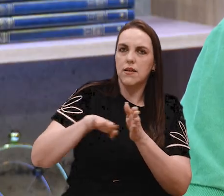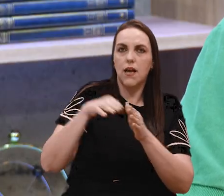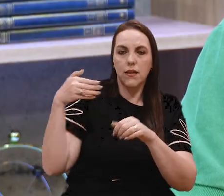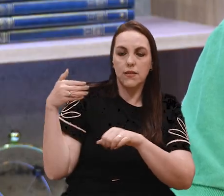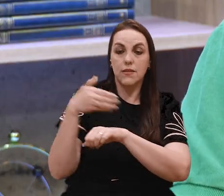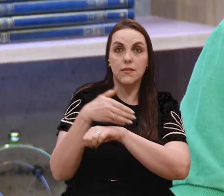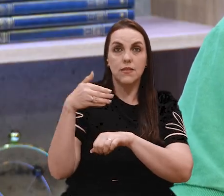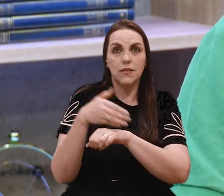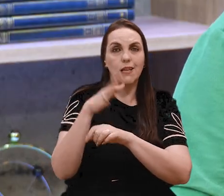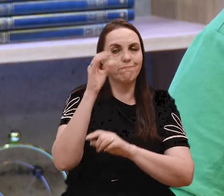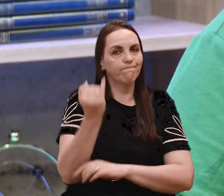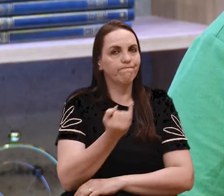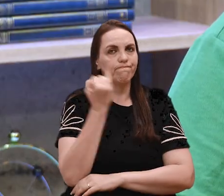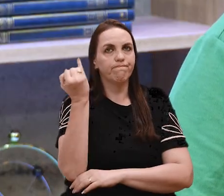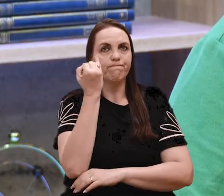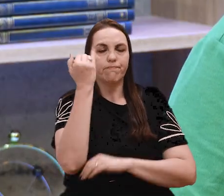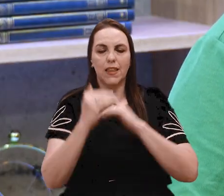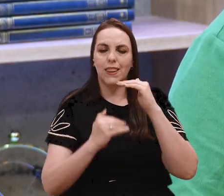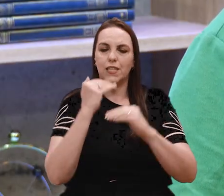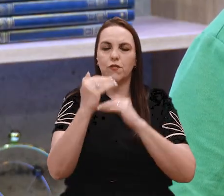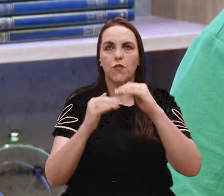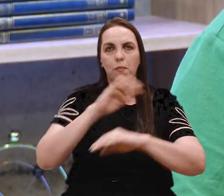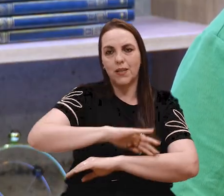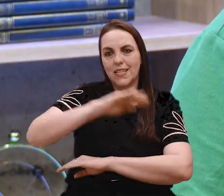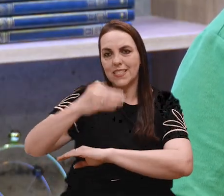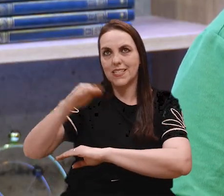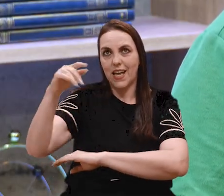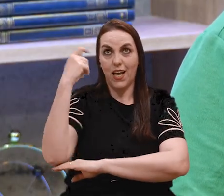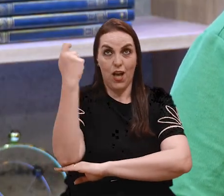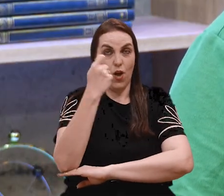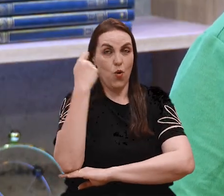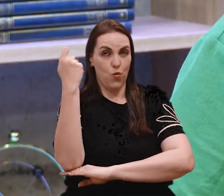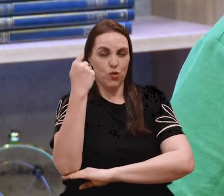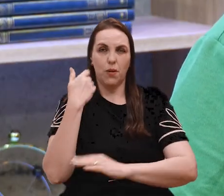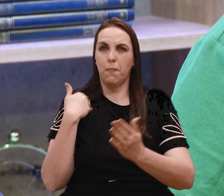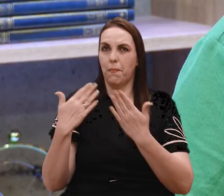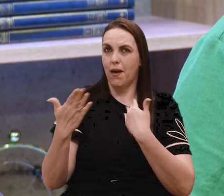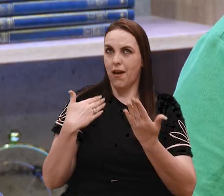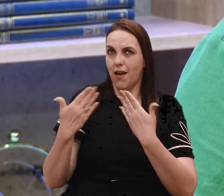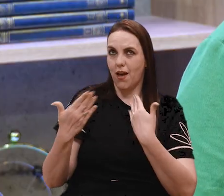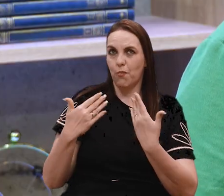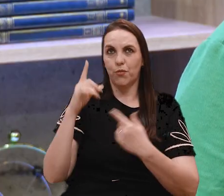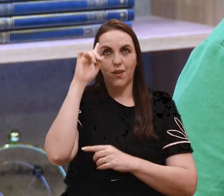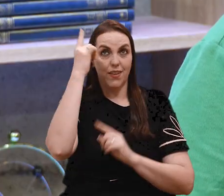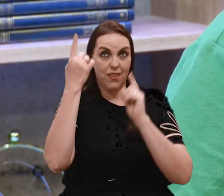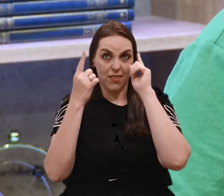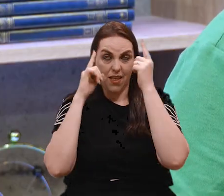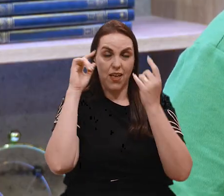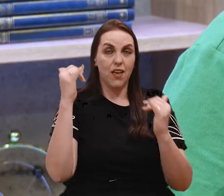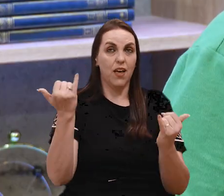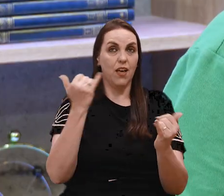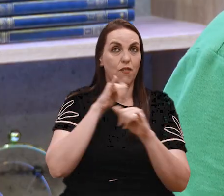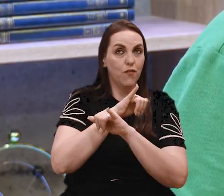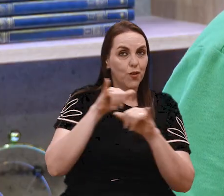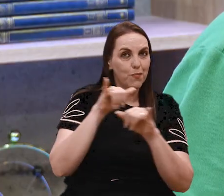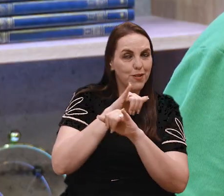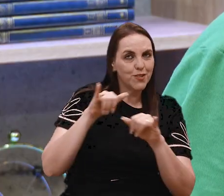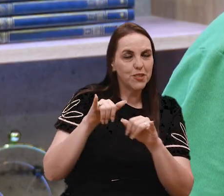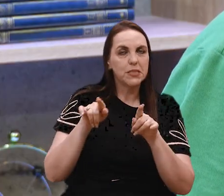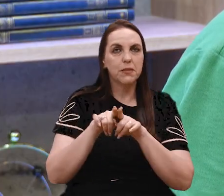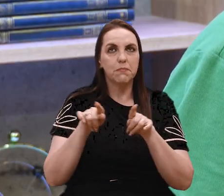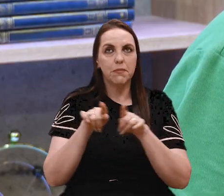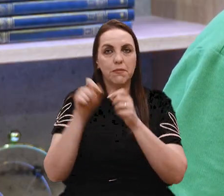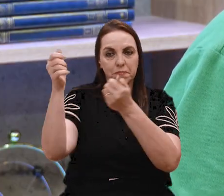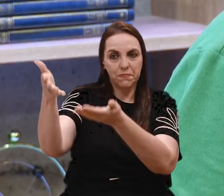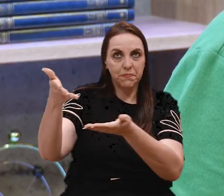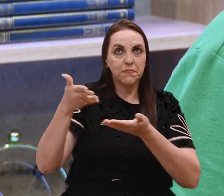para o desenvolvimento da Serra Gaúcha. Para esse bate-papo, troca de ideias e informações, estou recebendo aqui nos